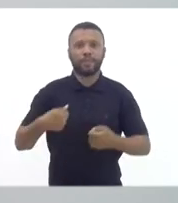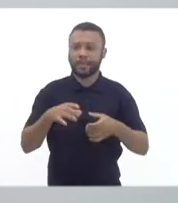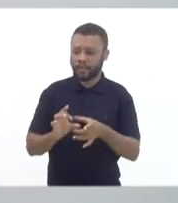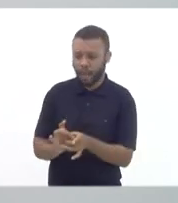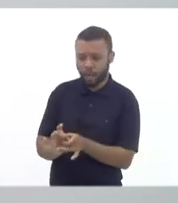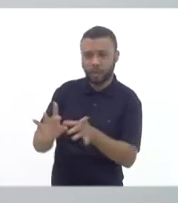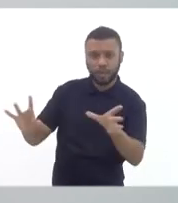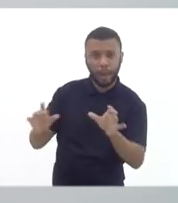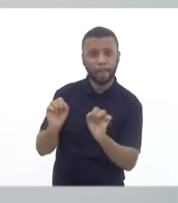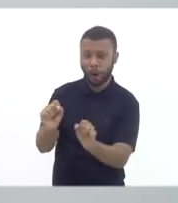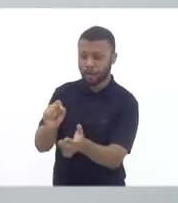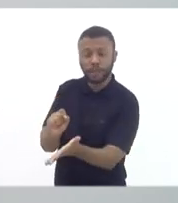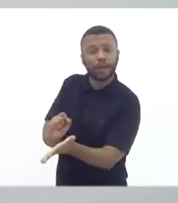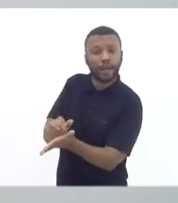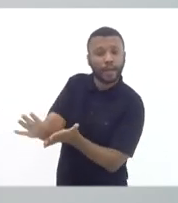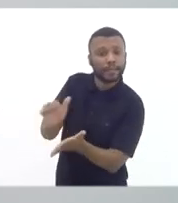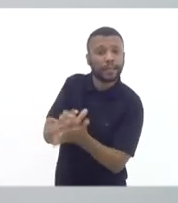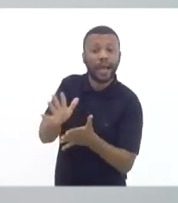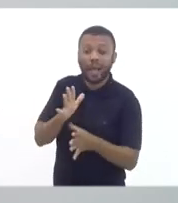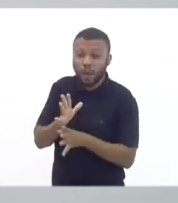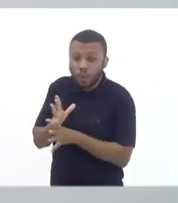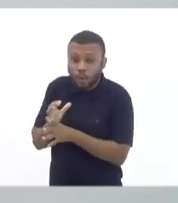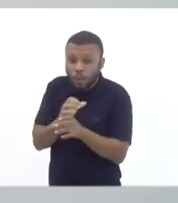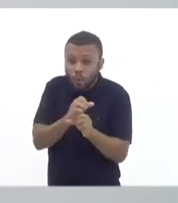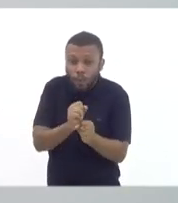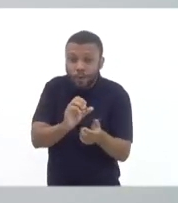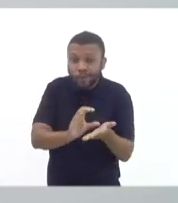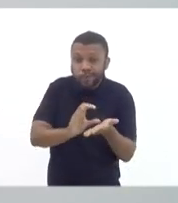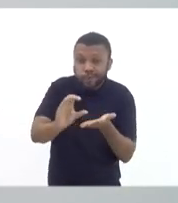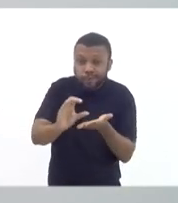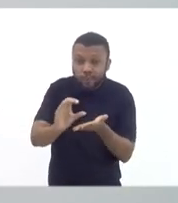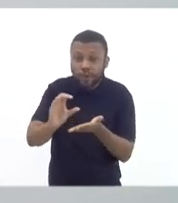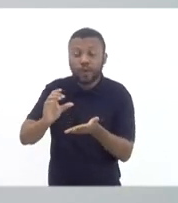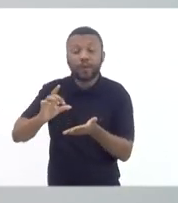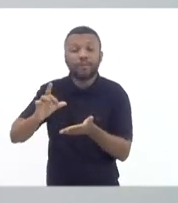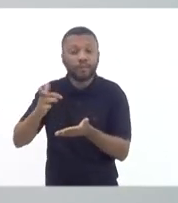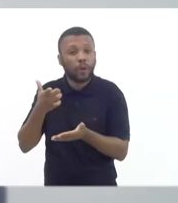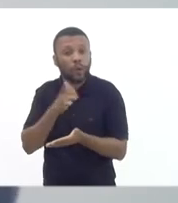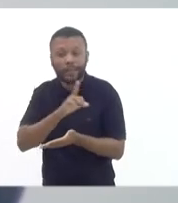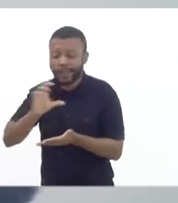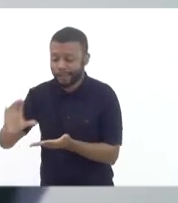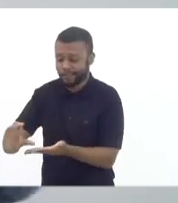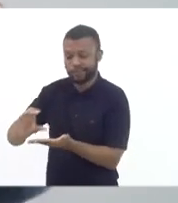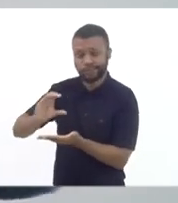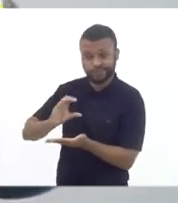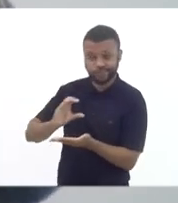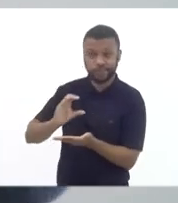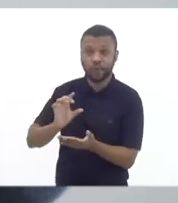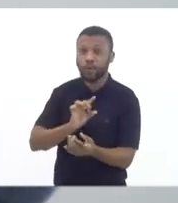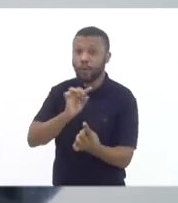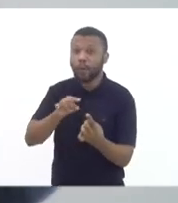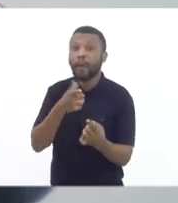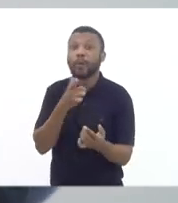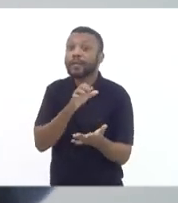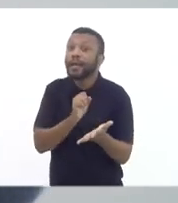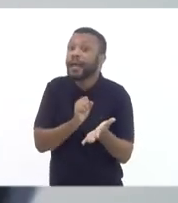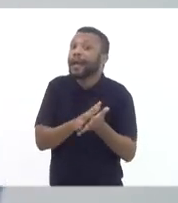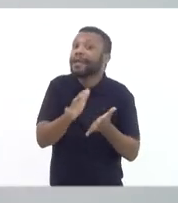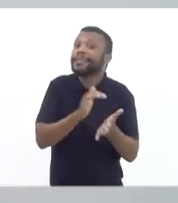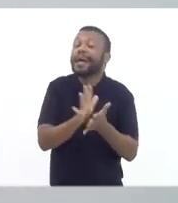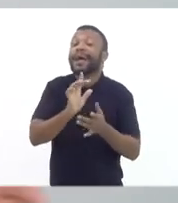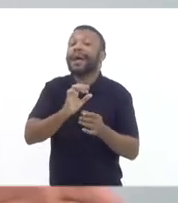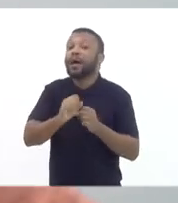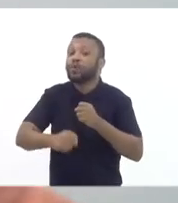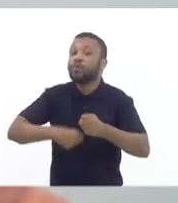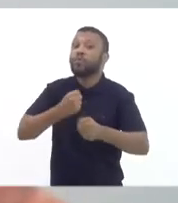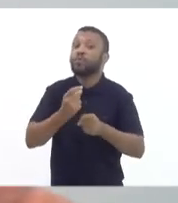sempre, orçamento, você é um ano só para gastar no ano seguinte. Por isso só que esse ano que eu estou conseguindo aumentar a castração, etc., etc.,